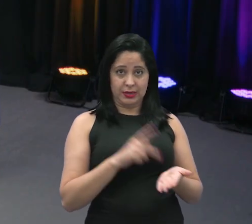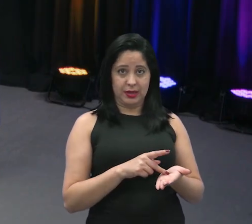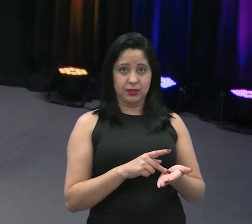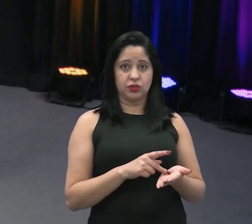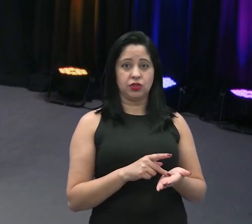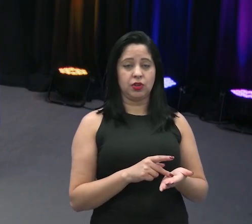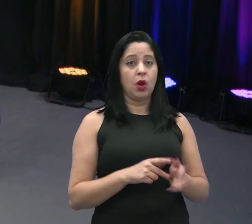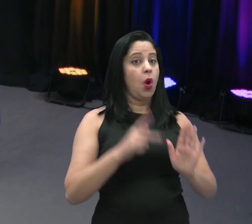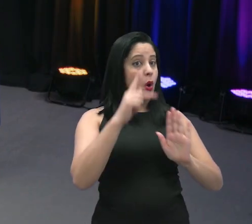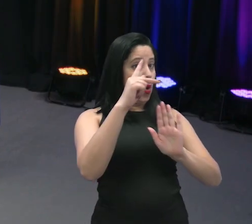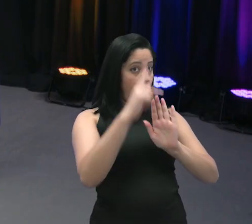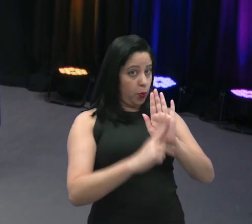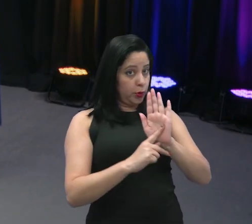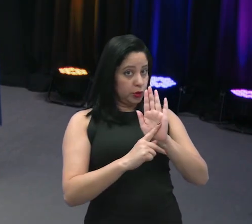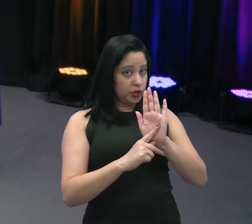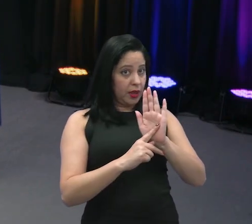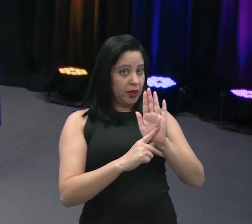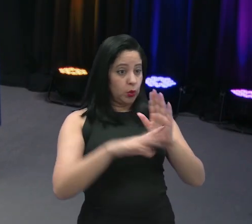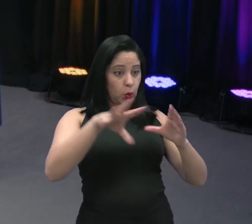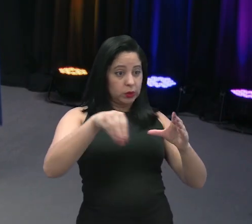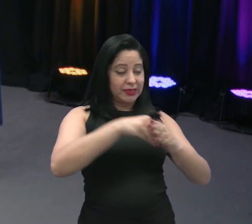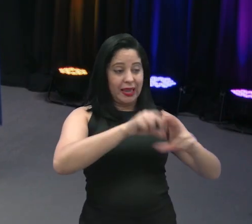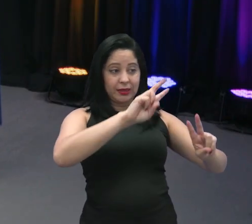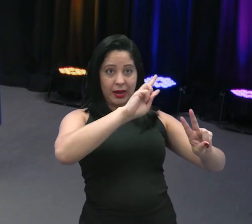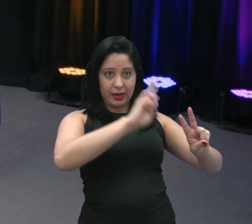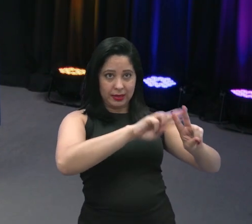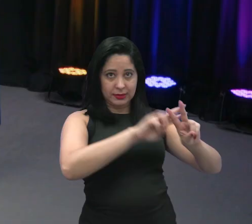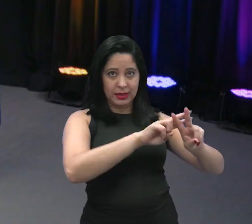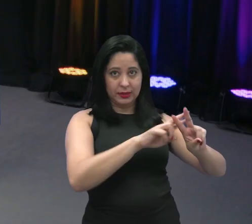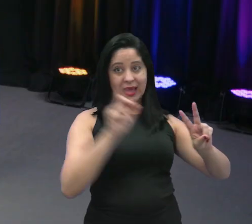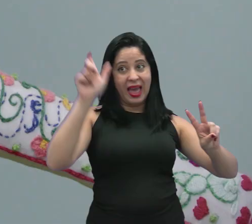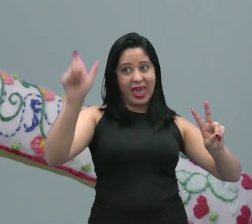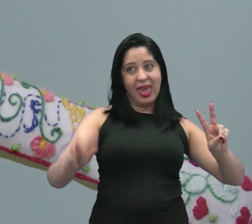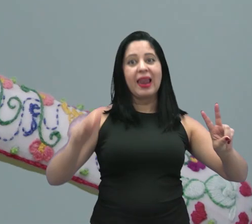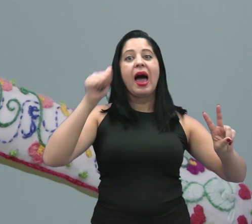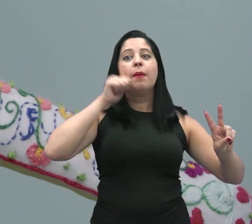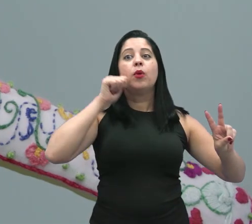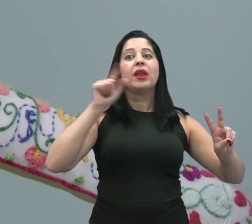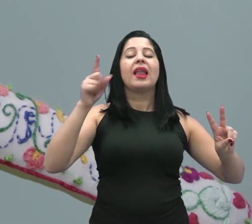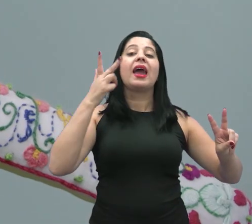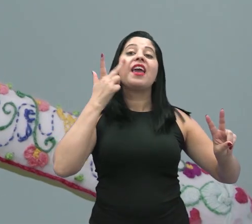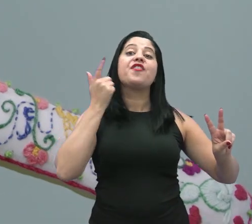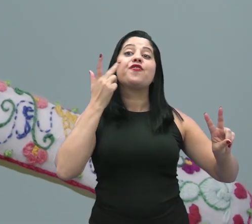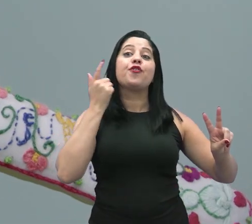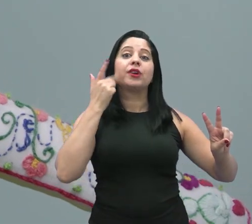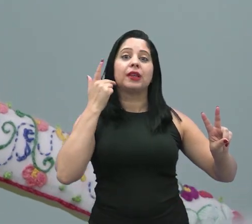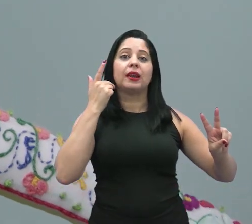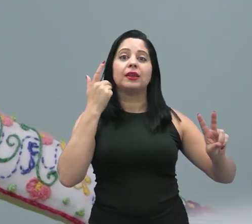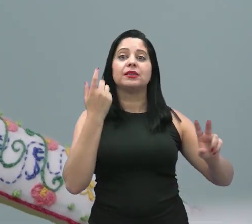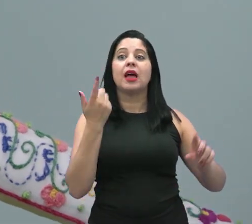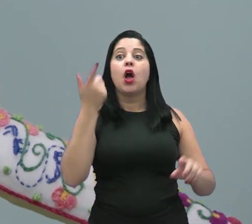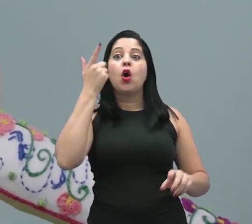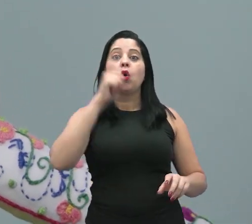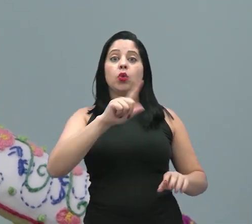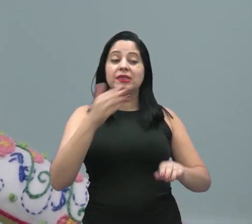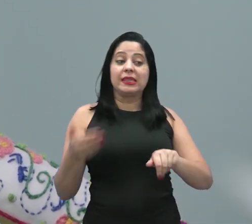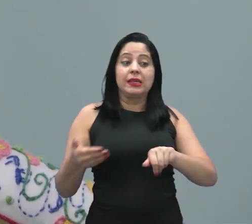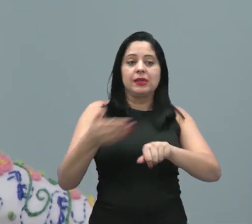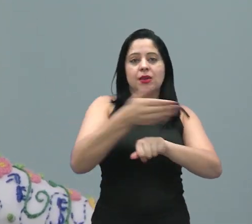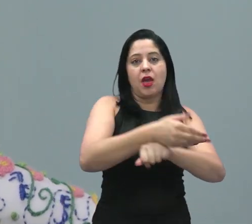verdade, o projeto, ele, através da nossa fada lá de Fortaleza, ela conseguiu inserir o projeto